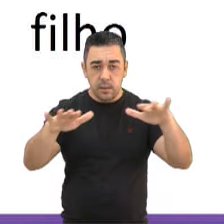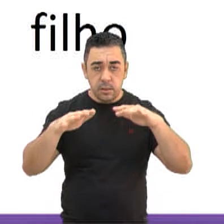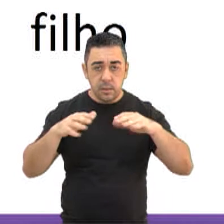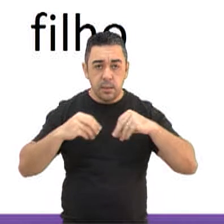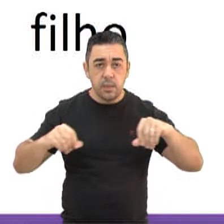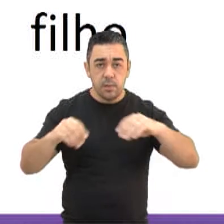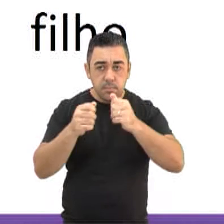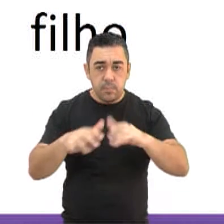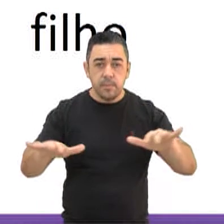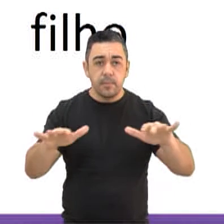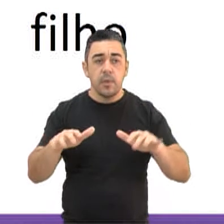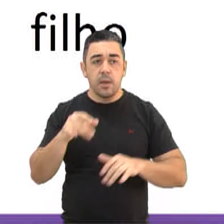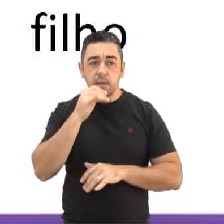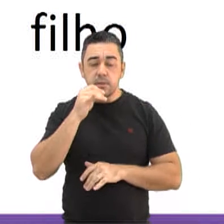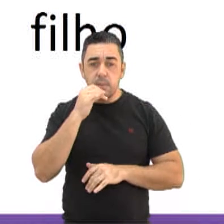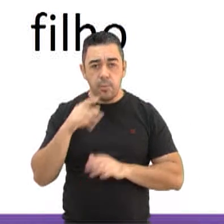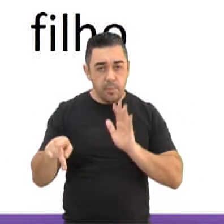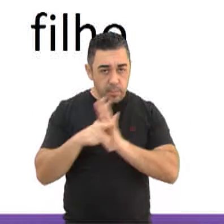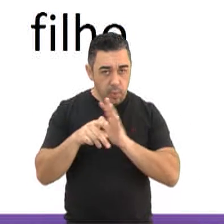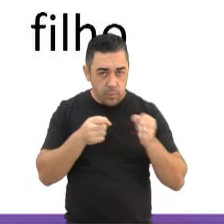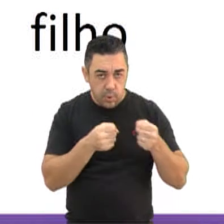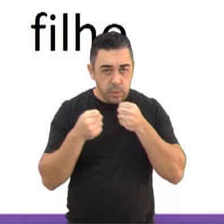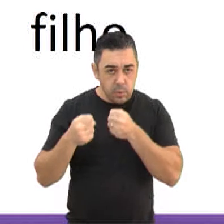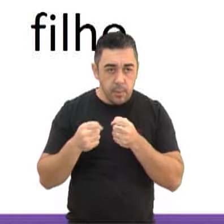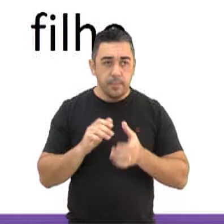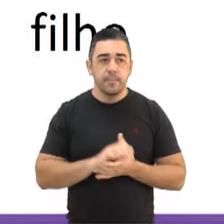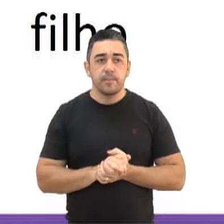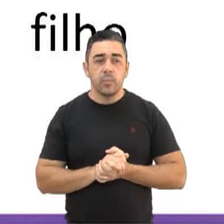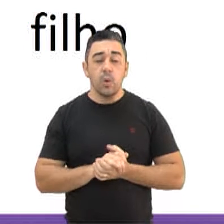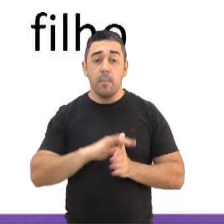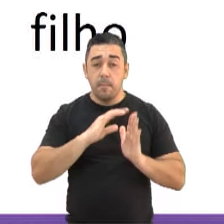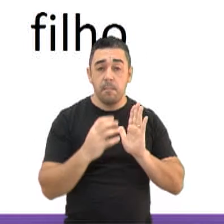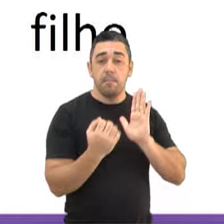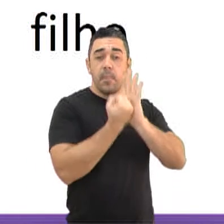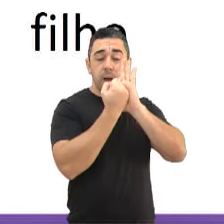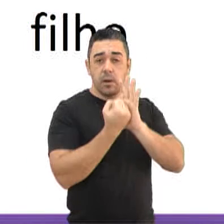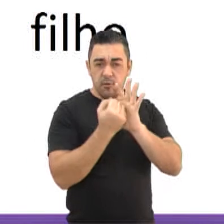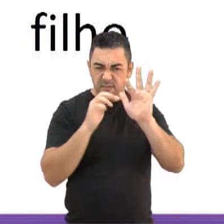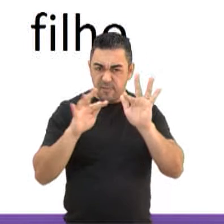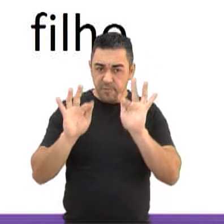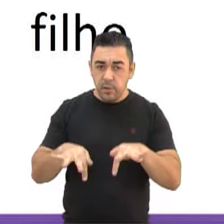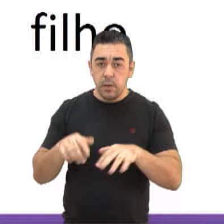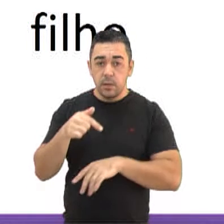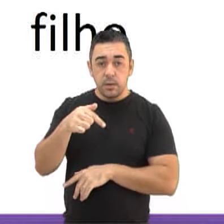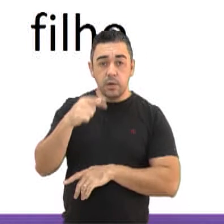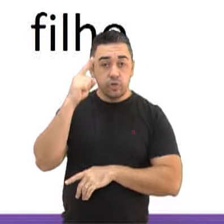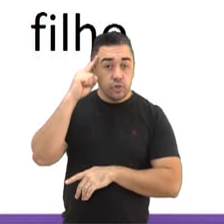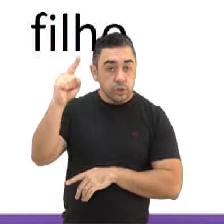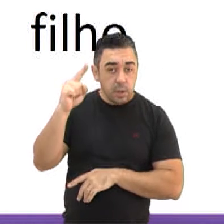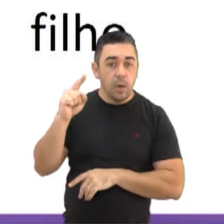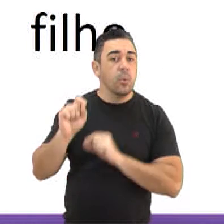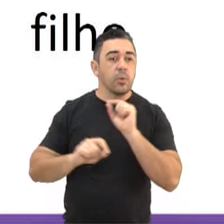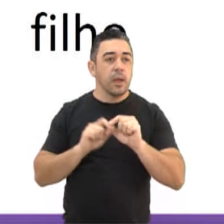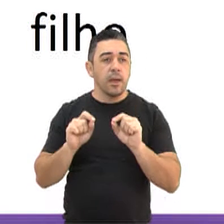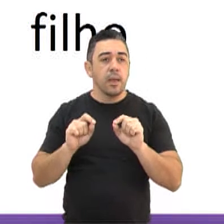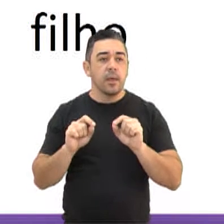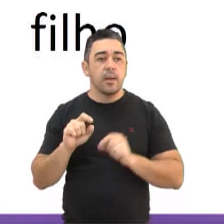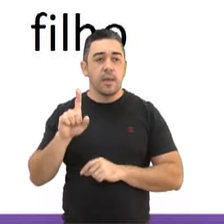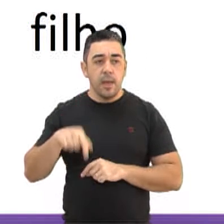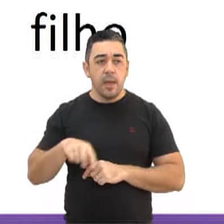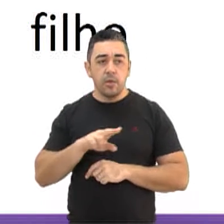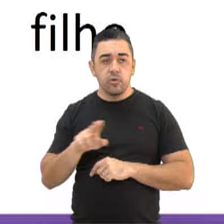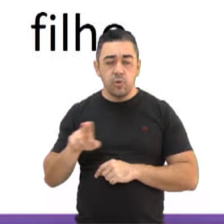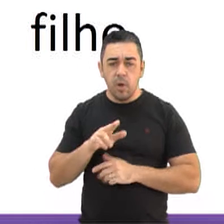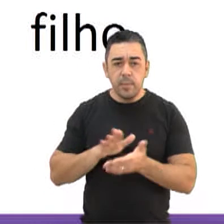africana, no caso aqui do candomblé. O ritual que marca o término, já que são 7 dias, o término desse período é